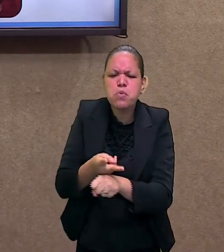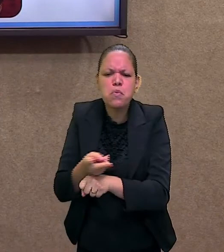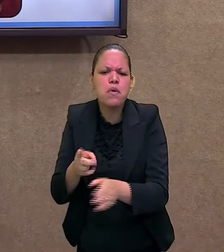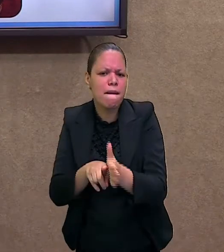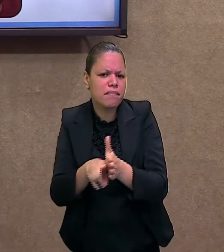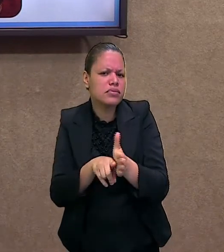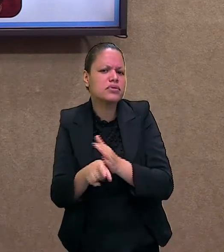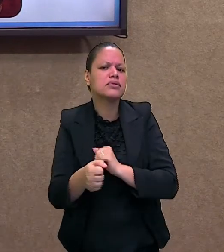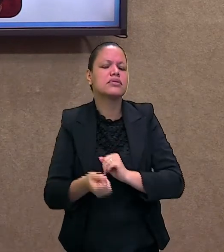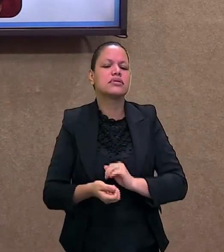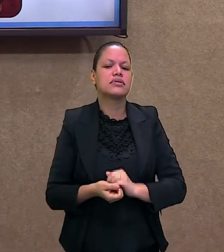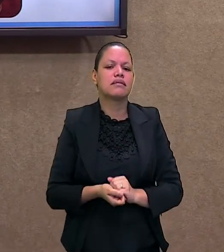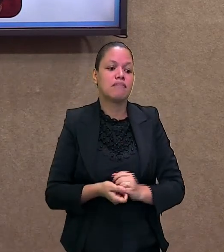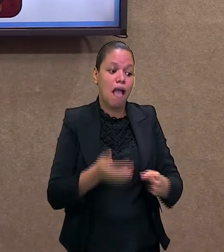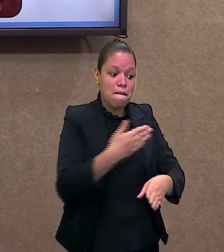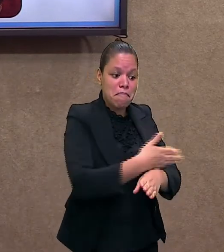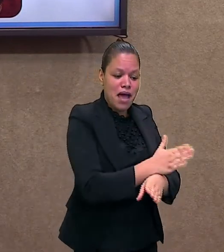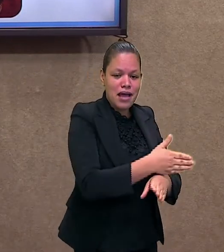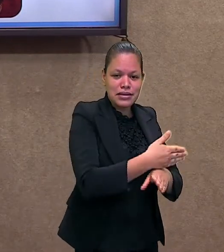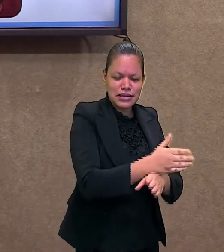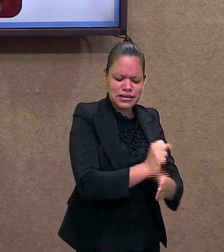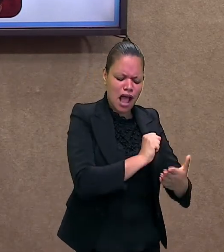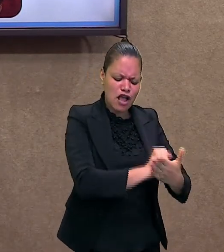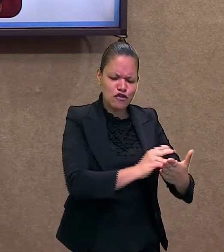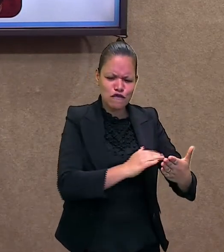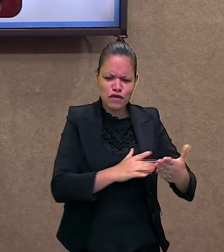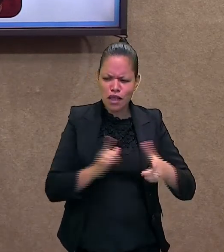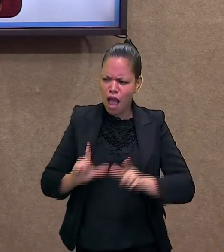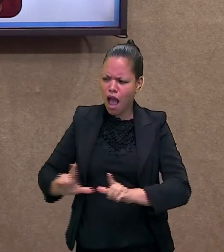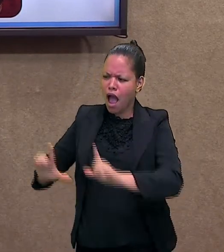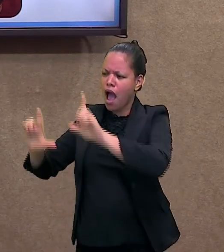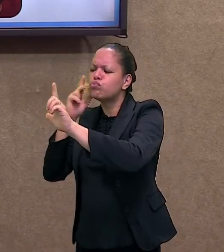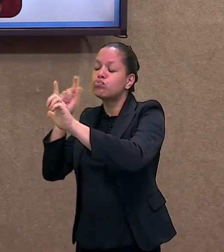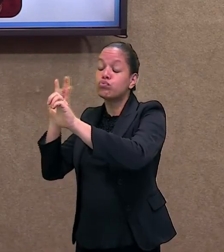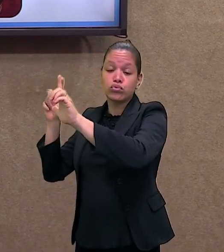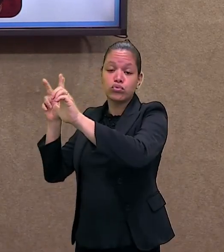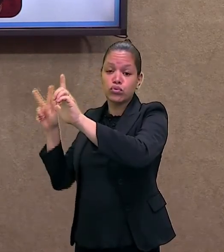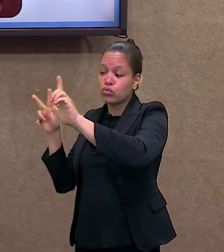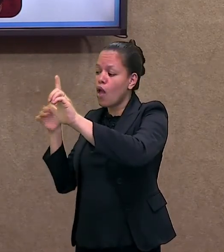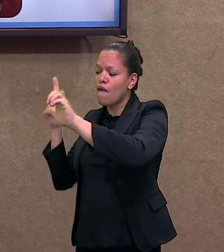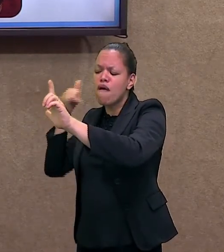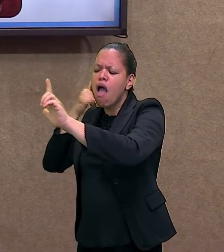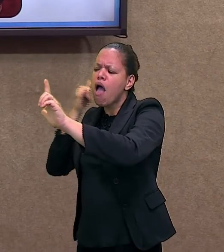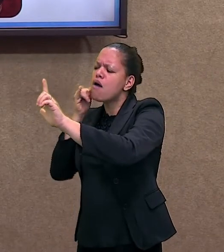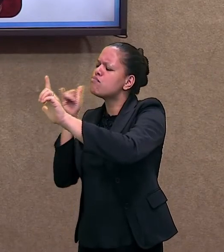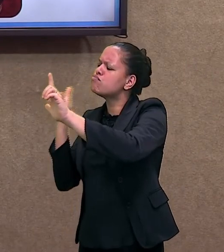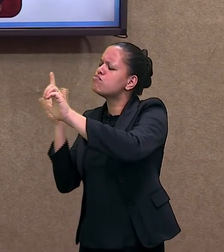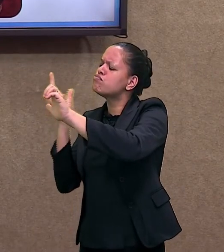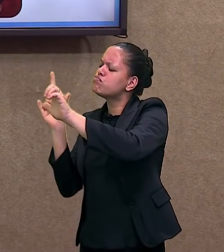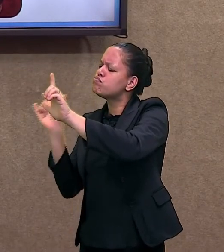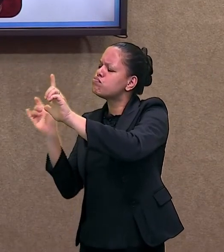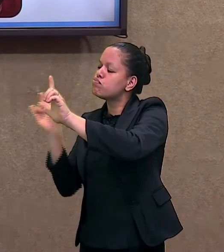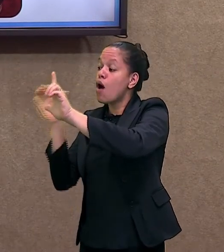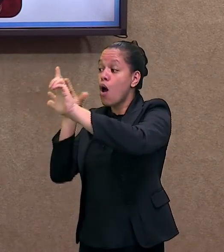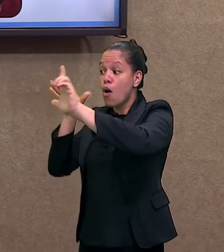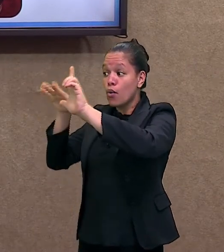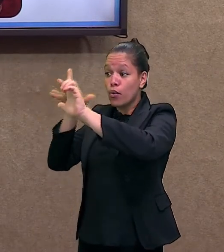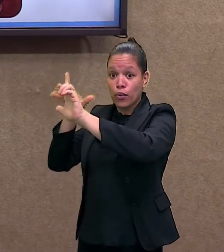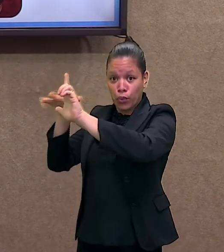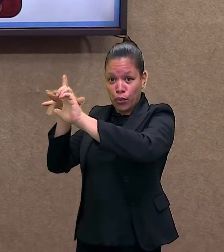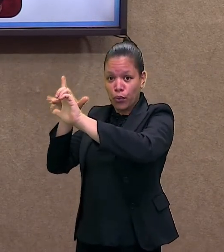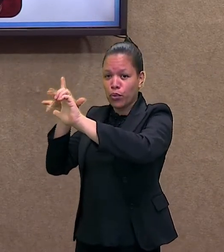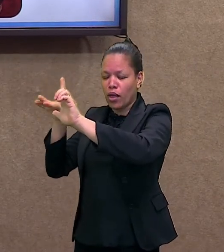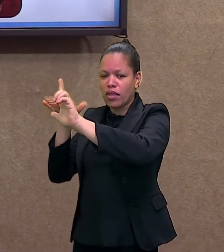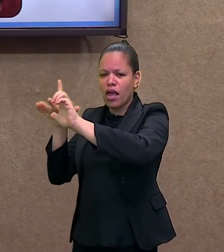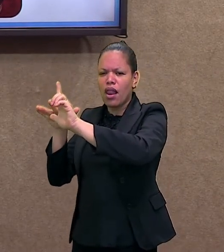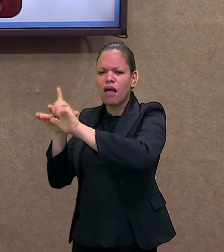vamos nessa. E para acessar nossas atividades na plataforma SMED GV, aponte a câmera do seu celular na imagem que aparece